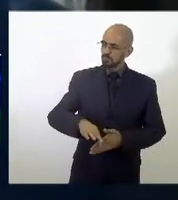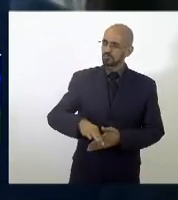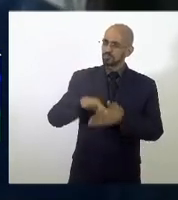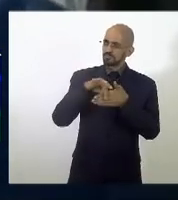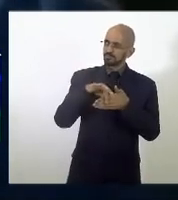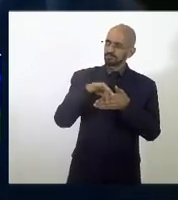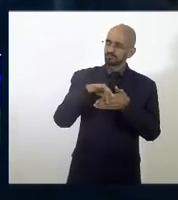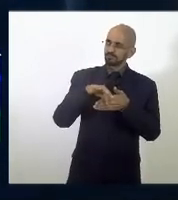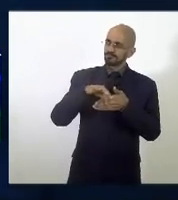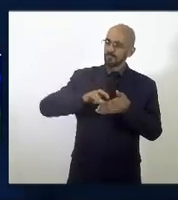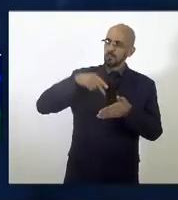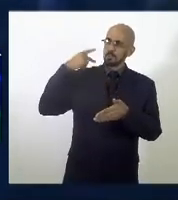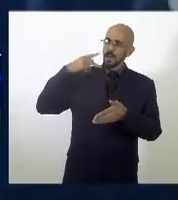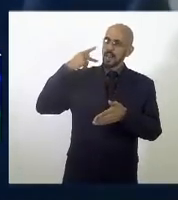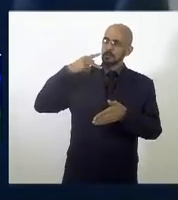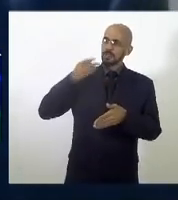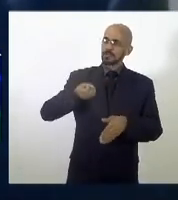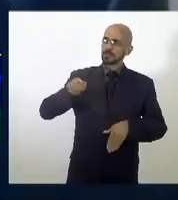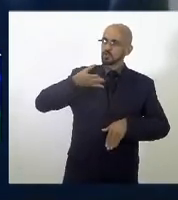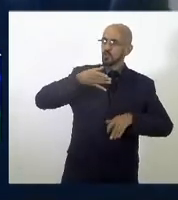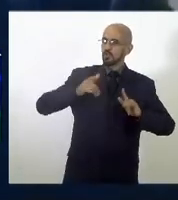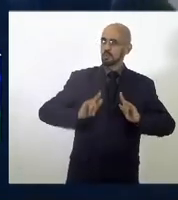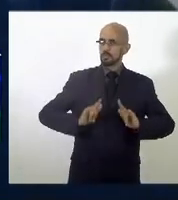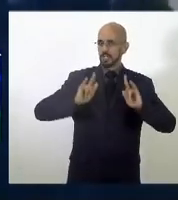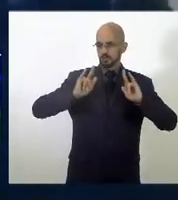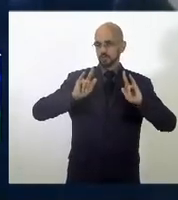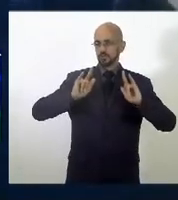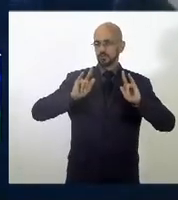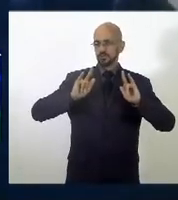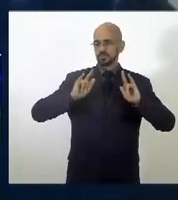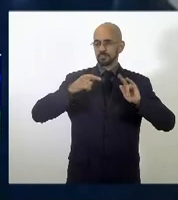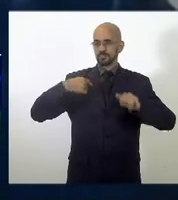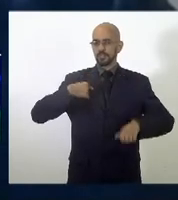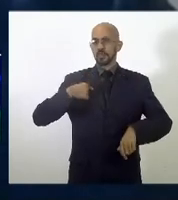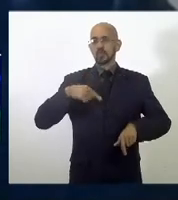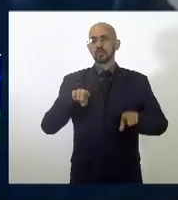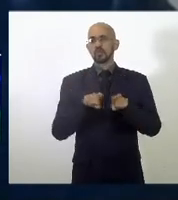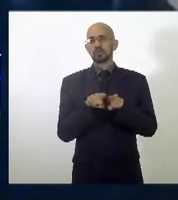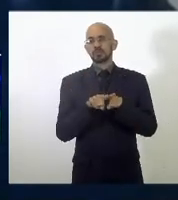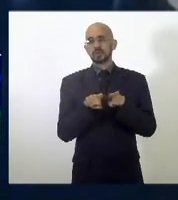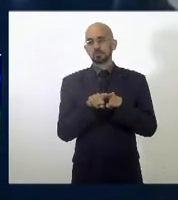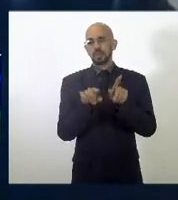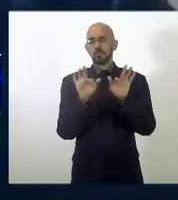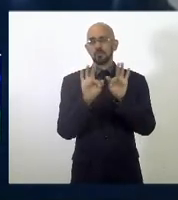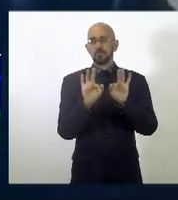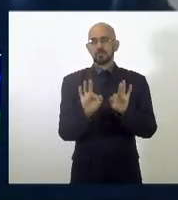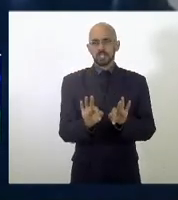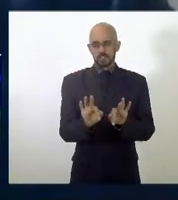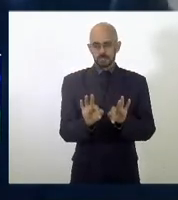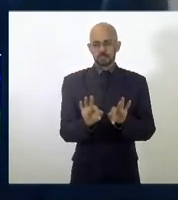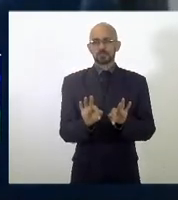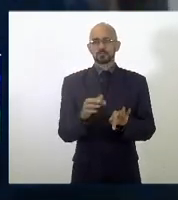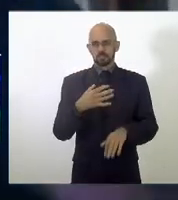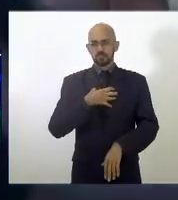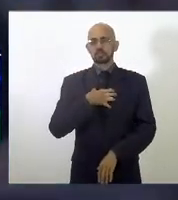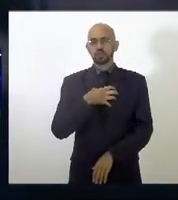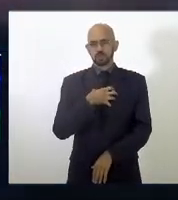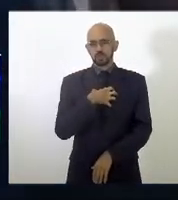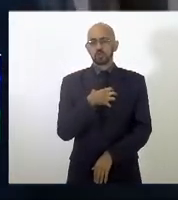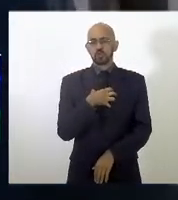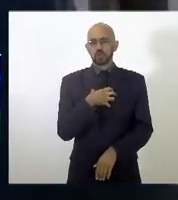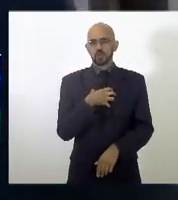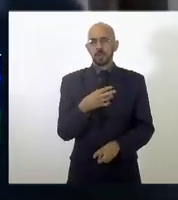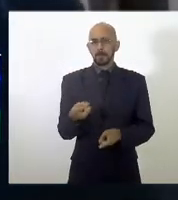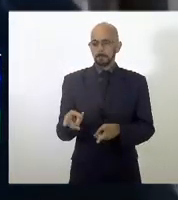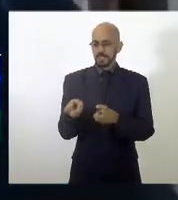do parlamento nessa nova sede. Eu fico também feliz, André Siciliano, de ver que você